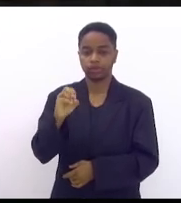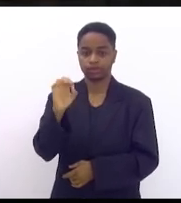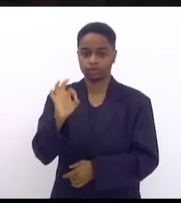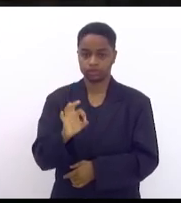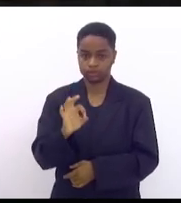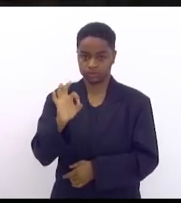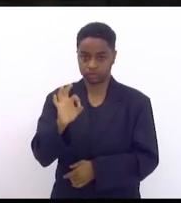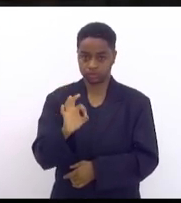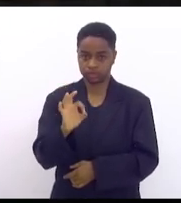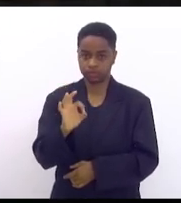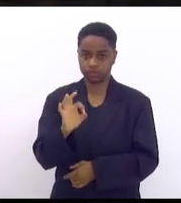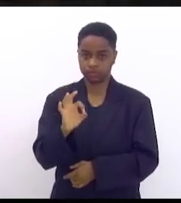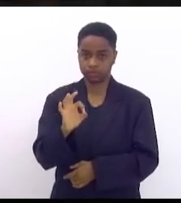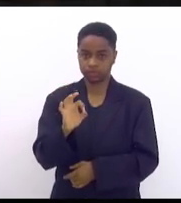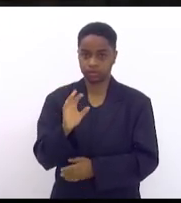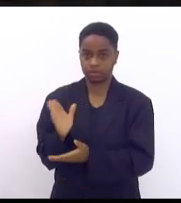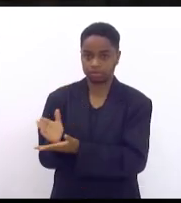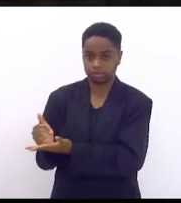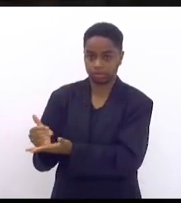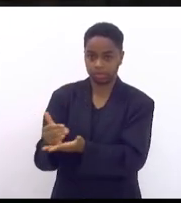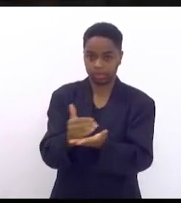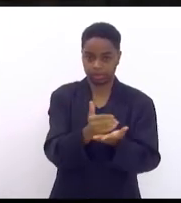50% da nossa arrecadação.